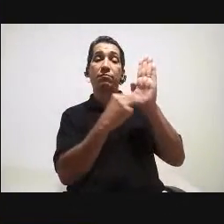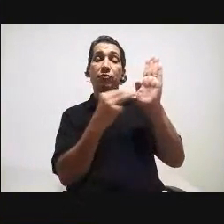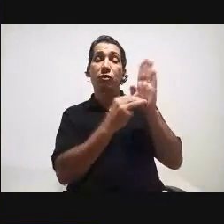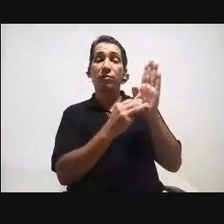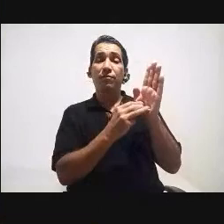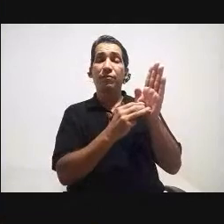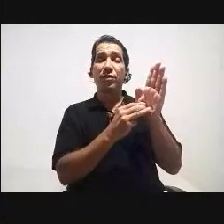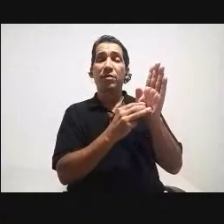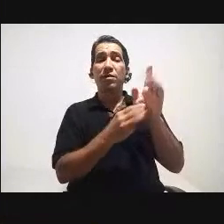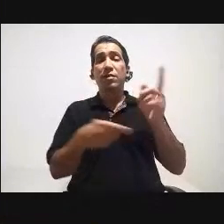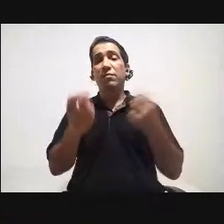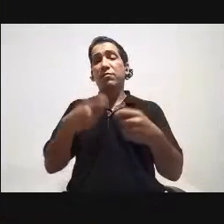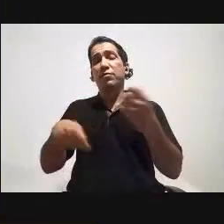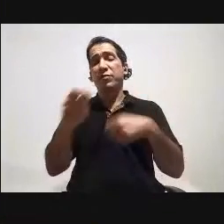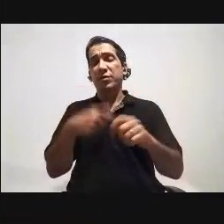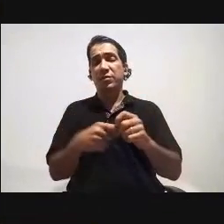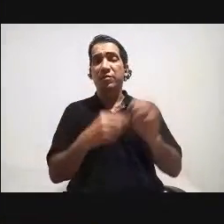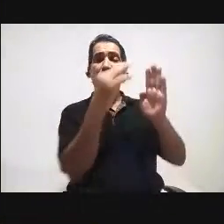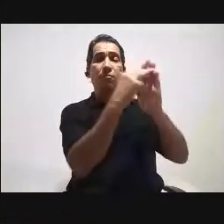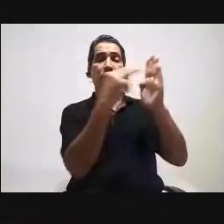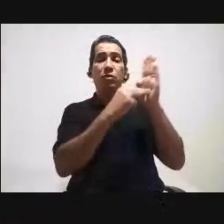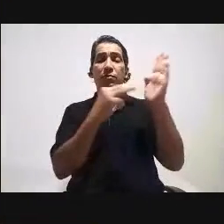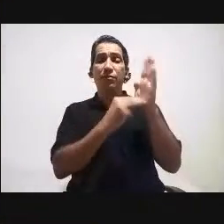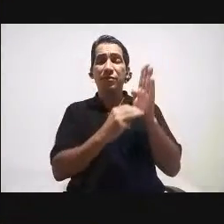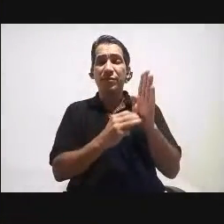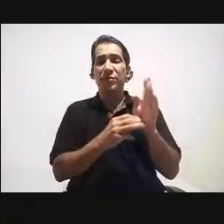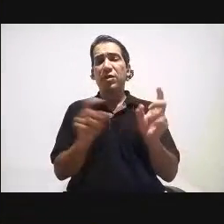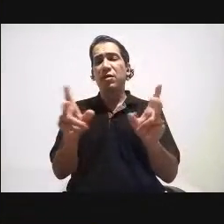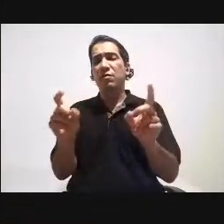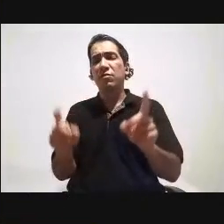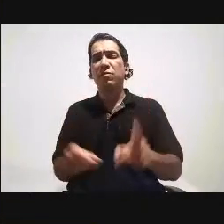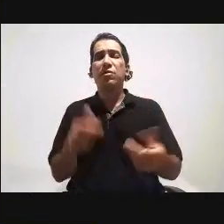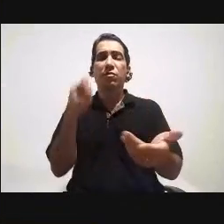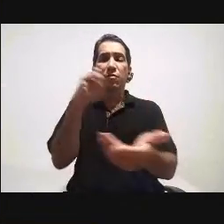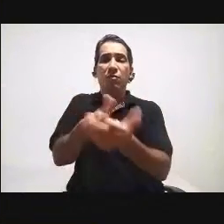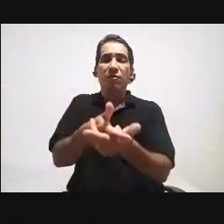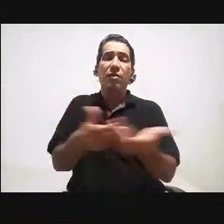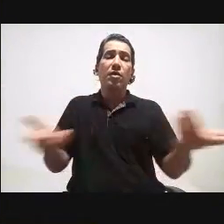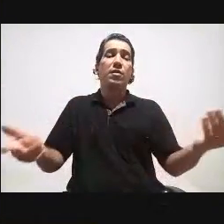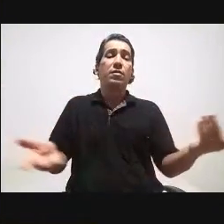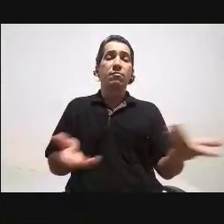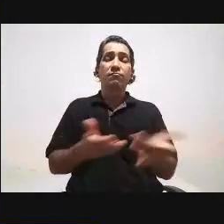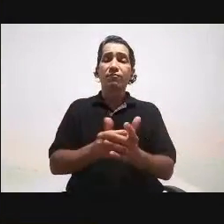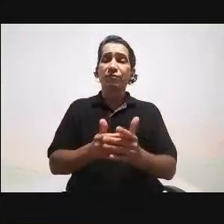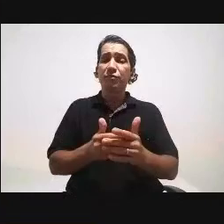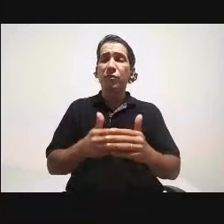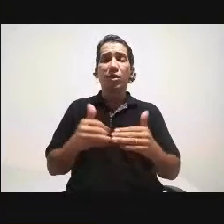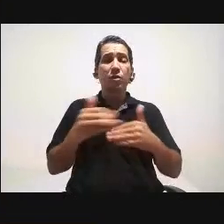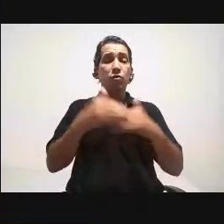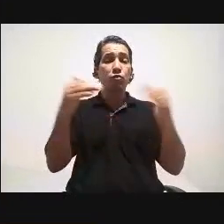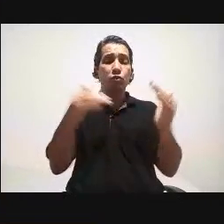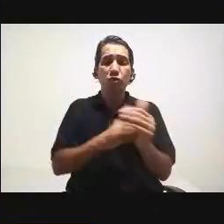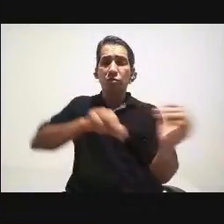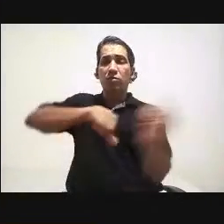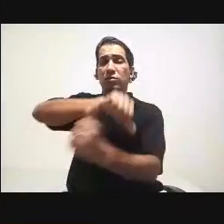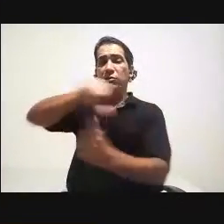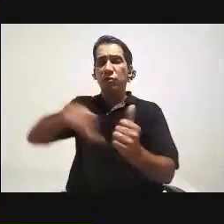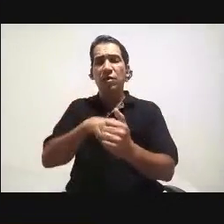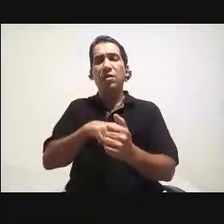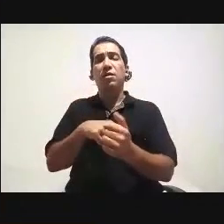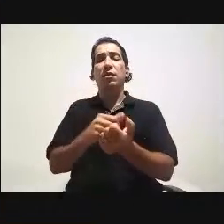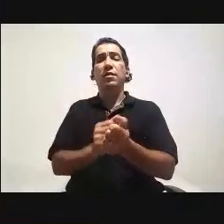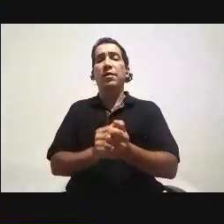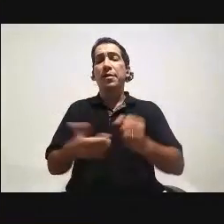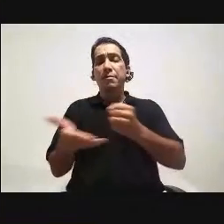plataformas digitais. Tudo vai ser plataforma. Então, nós vamos ter plataforma para o setor agropecuário, plataforma para o setor